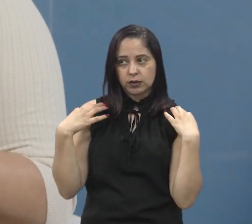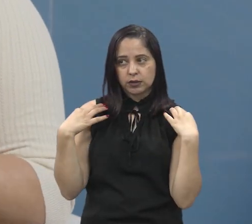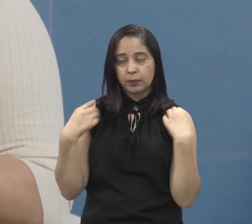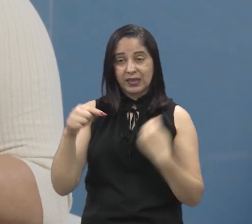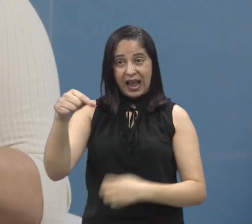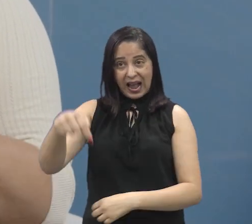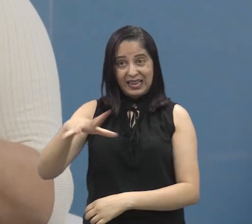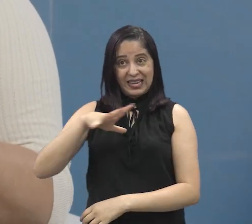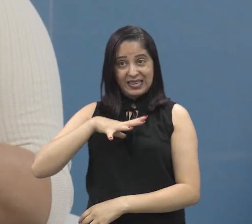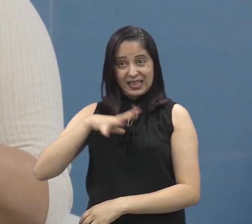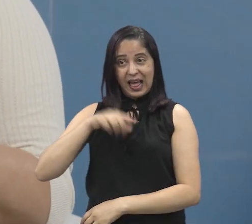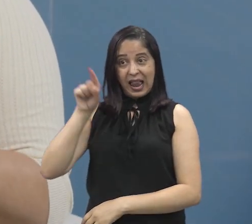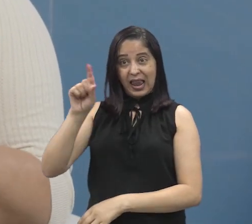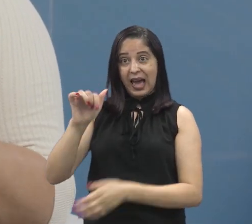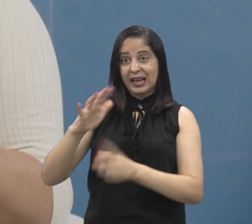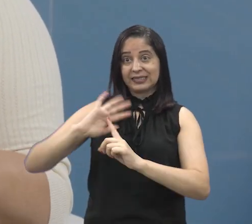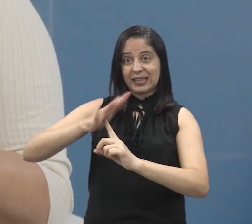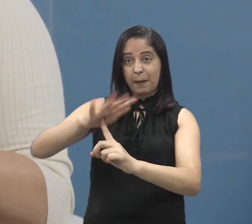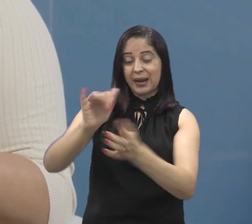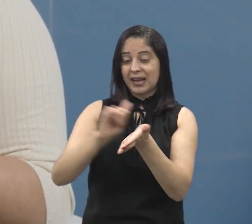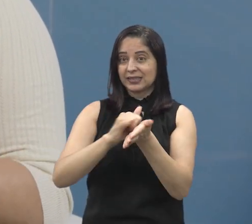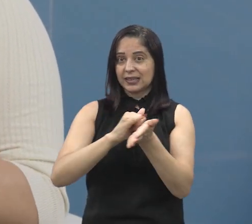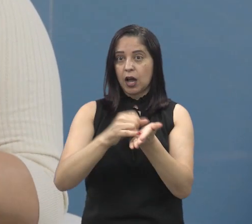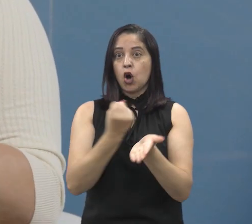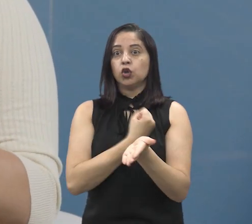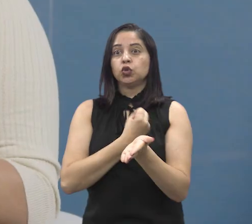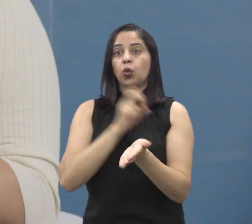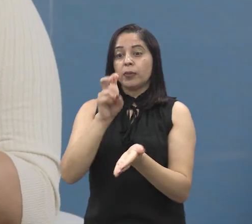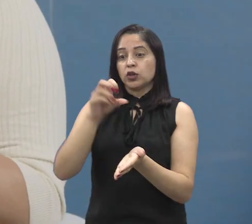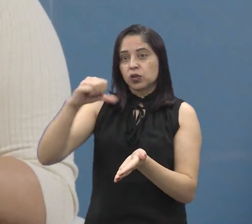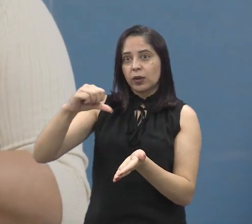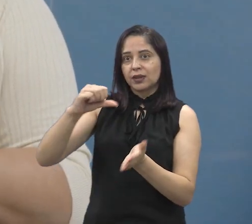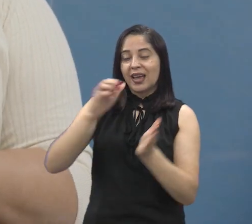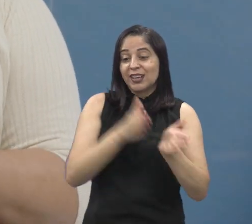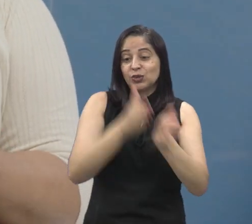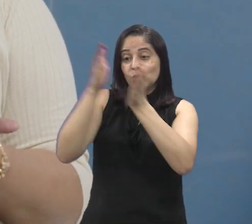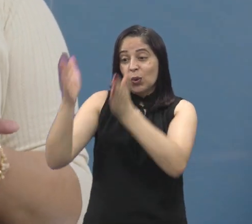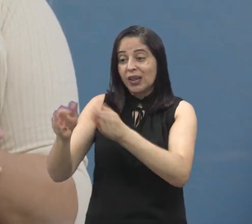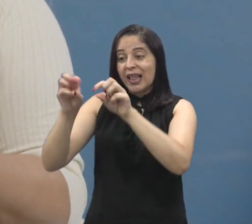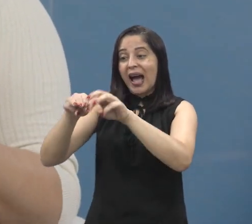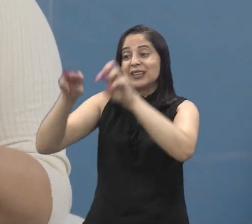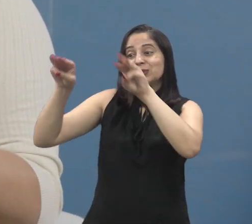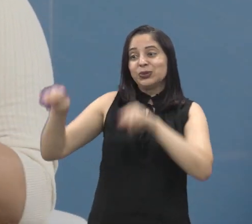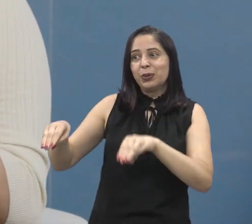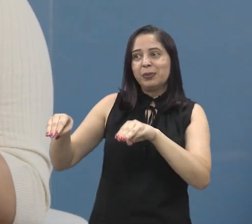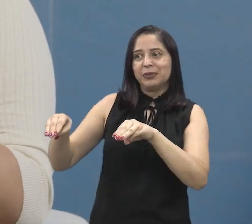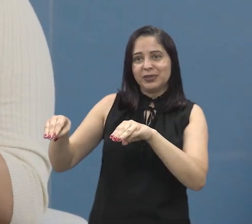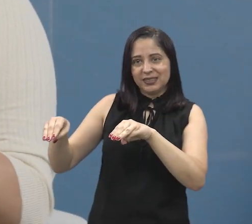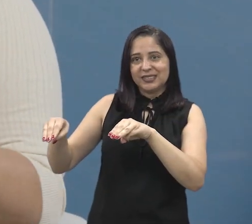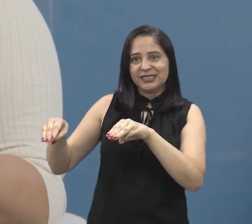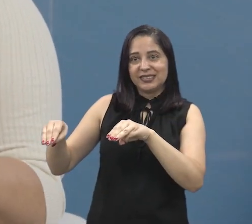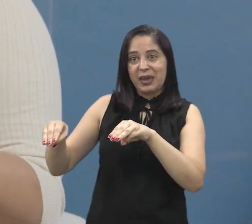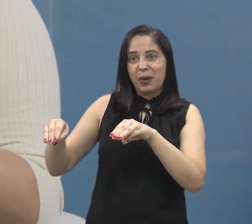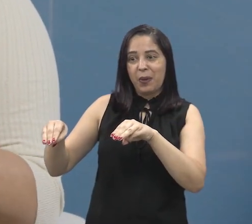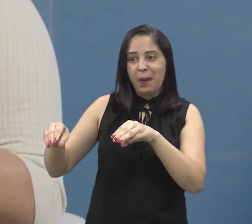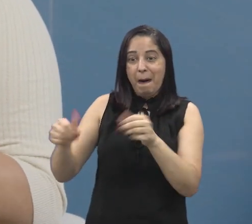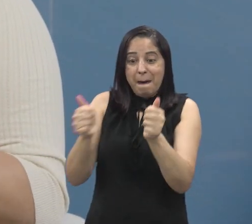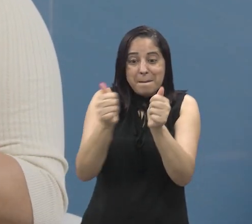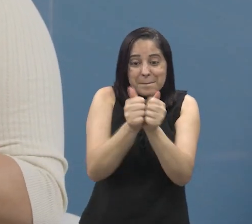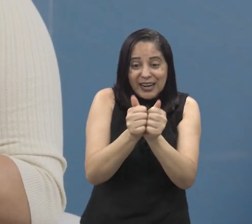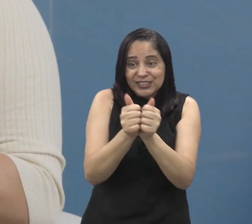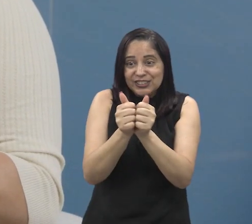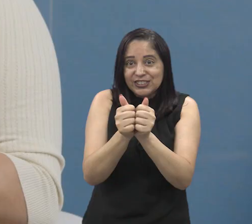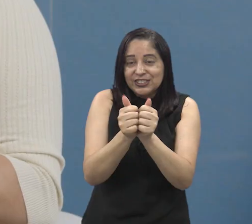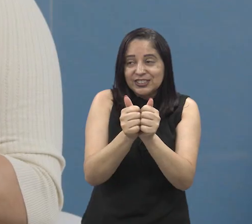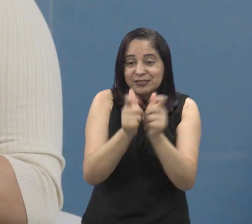no centro, bem na Praça Afonso Pena, número 59, ao lado do Museu Municipal, ou seja, Cultura e Turismo ali